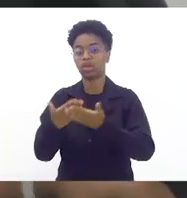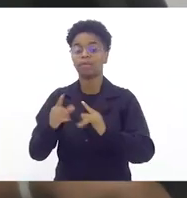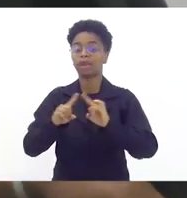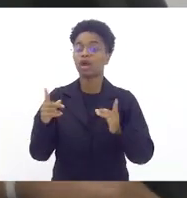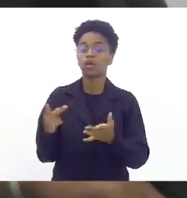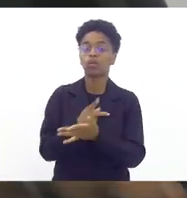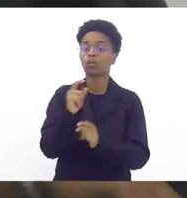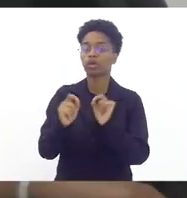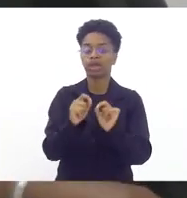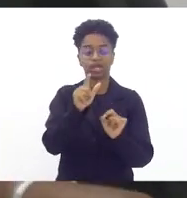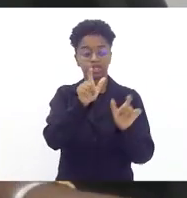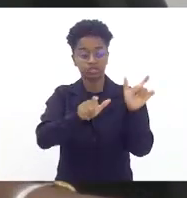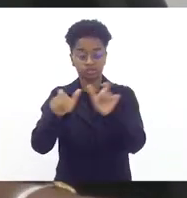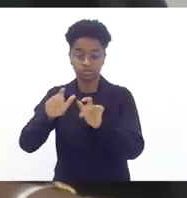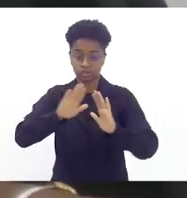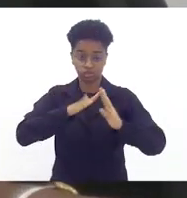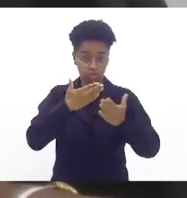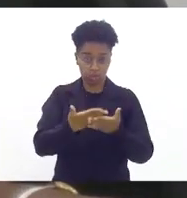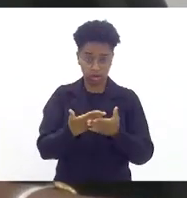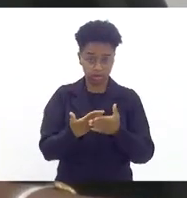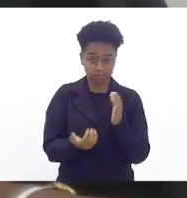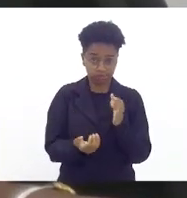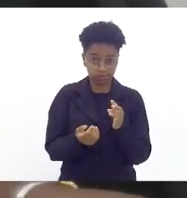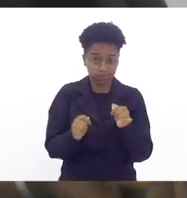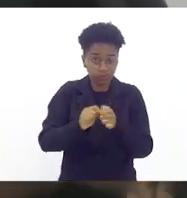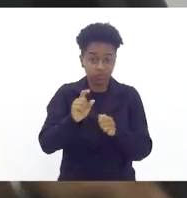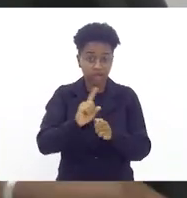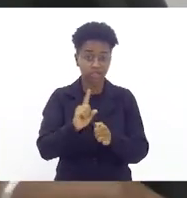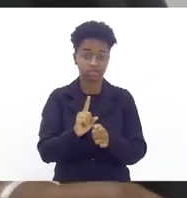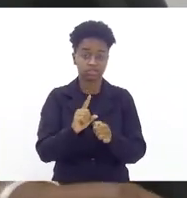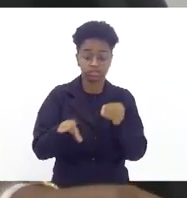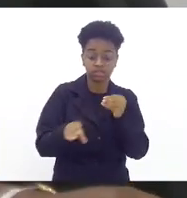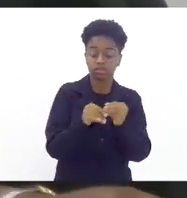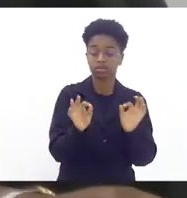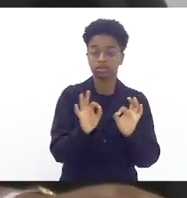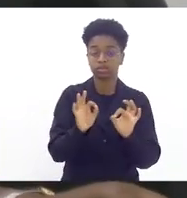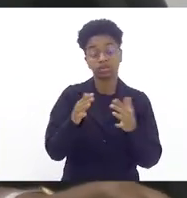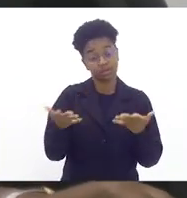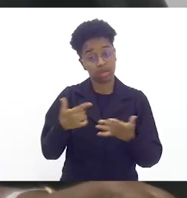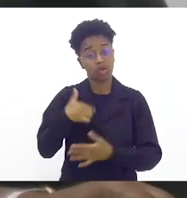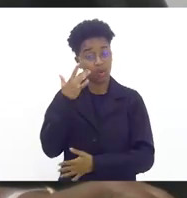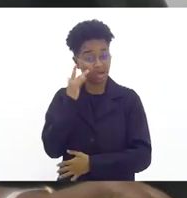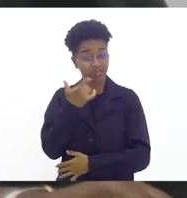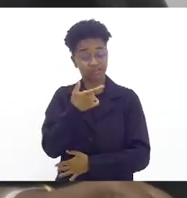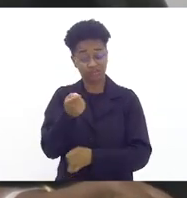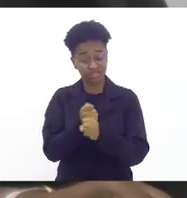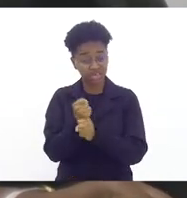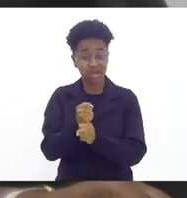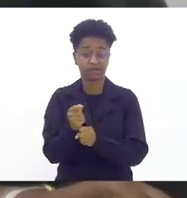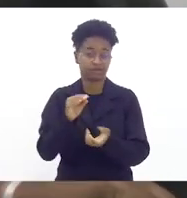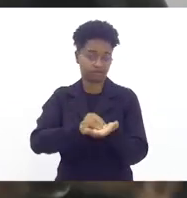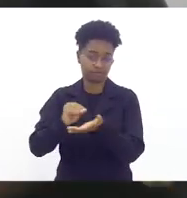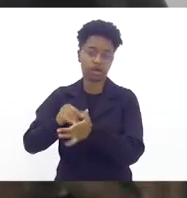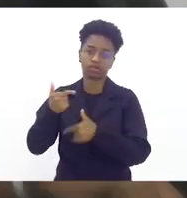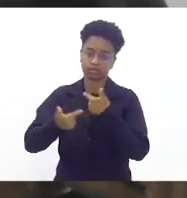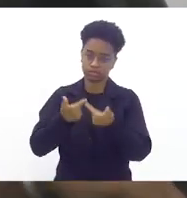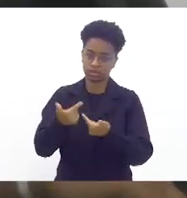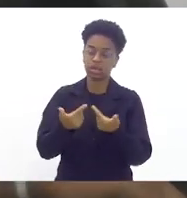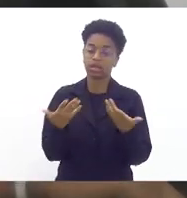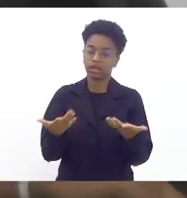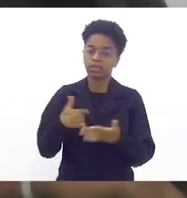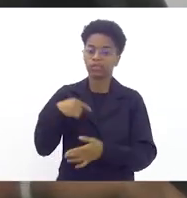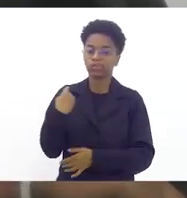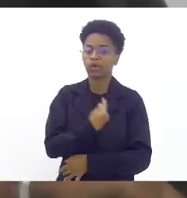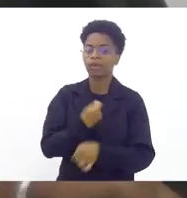acontece com essas escolas que não implementaram as diretrizes nos currículos? É isso que eu acho que em 20 anos a gente não trabalhou bem, a gente precisa ir